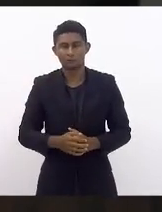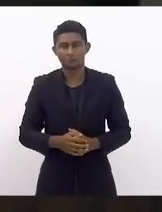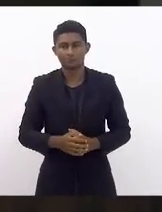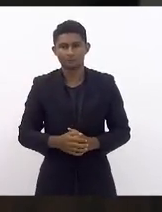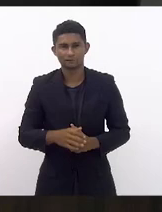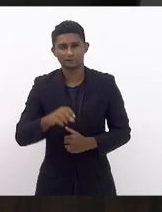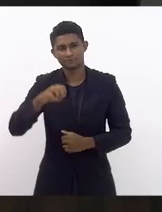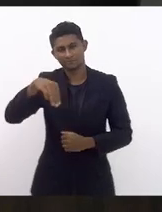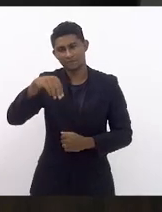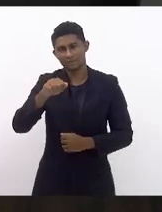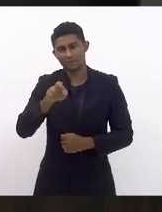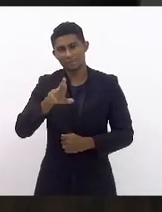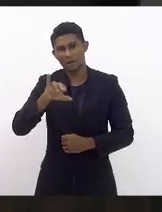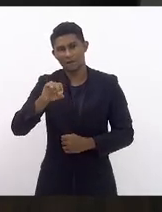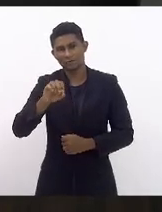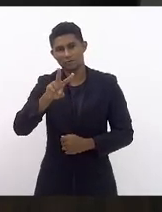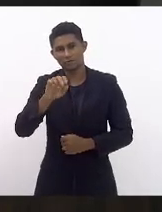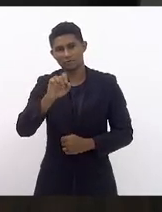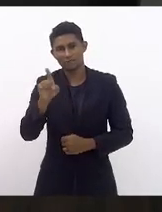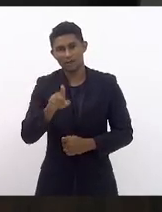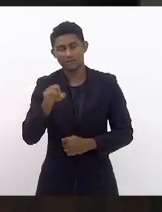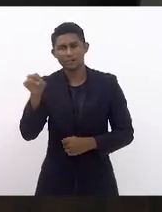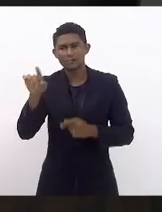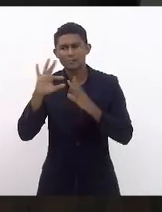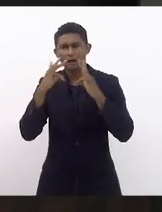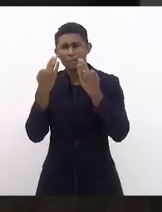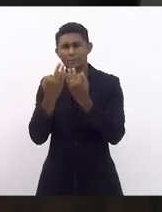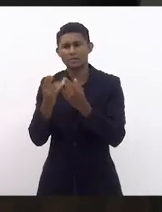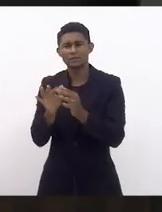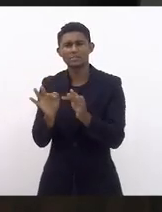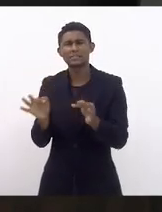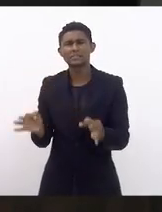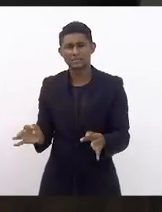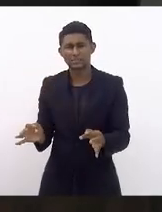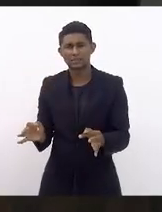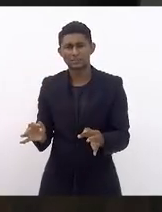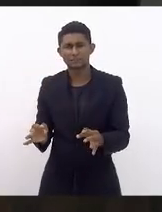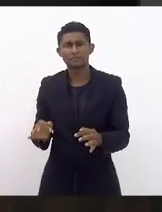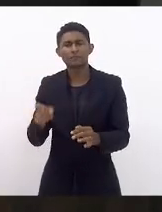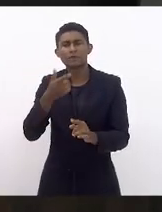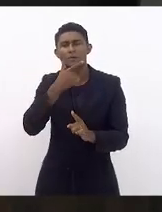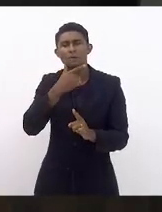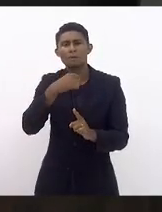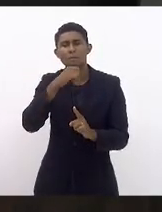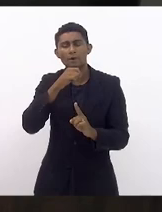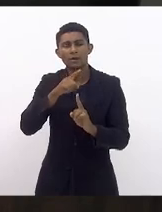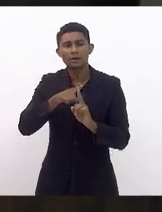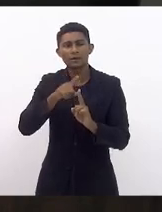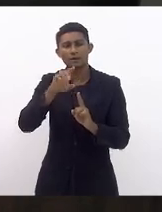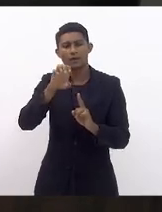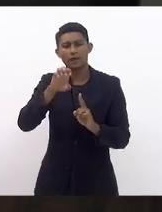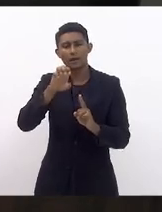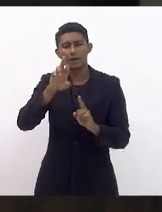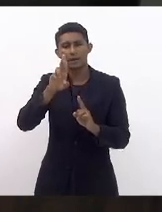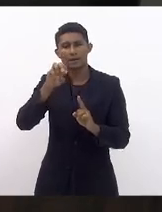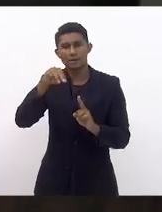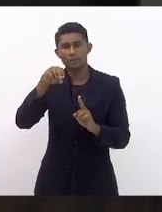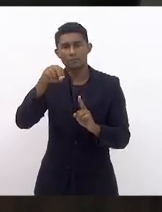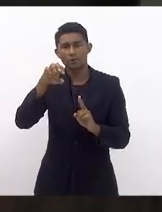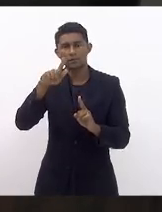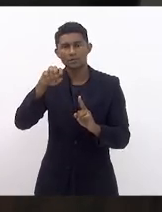Mário Vaz nasceu em uma família simples. Filho de Hemógenes e Laurides. Tem duas